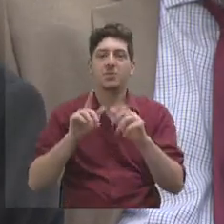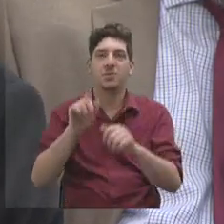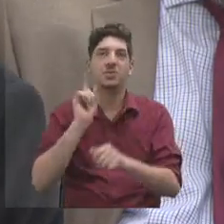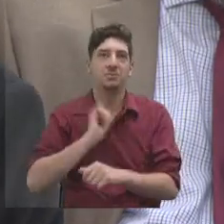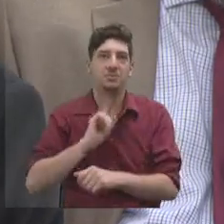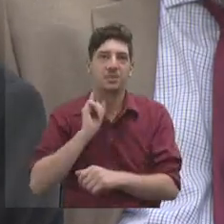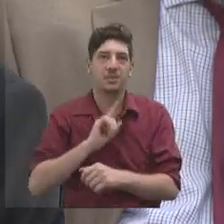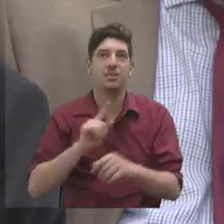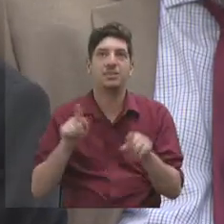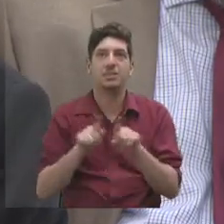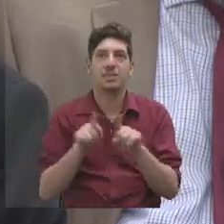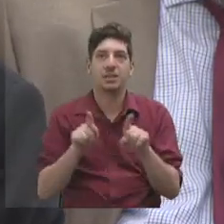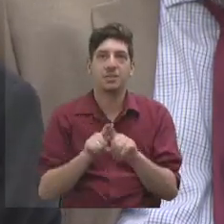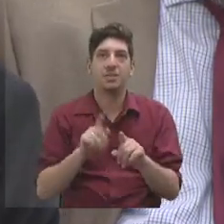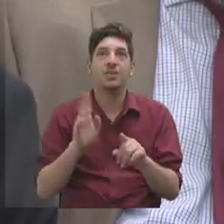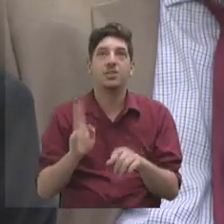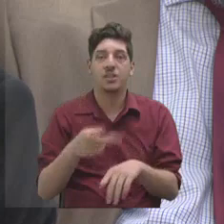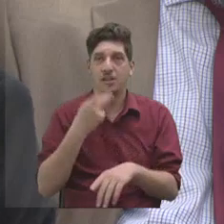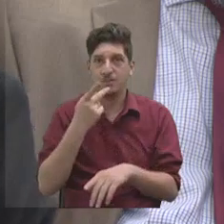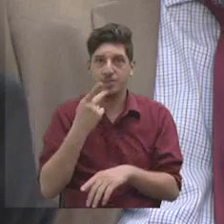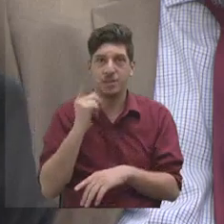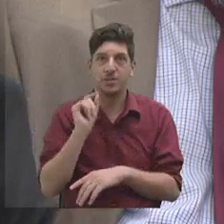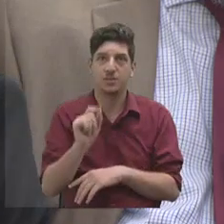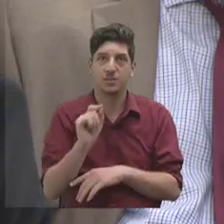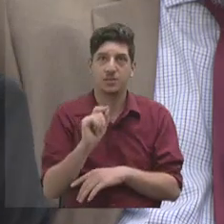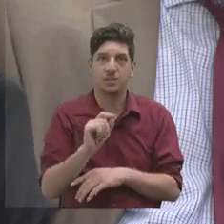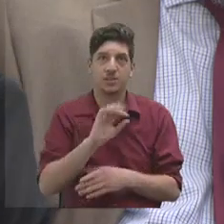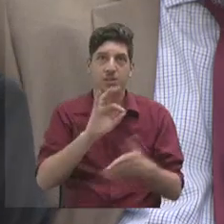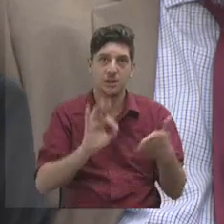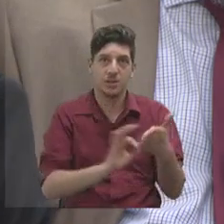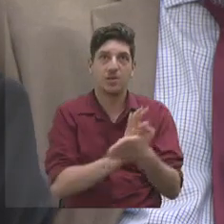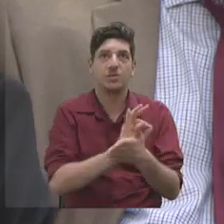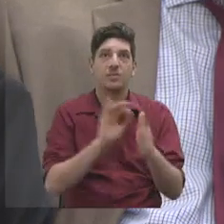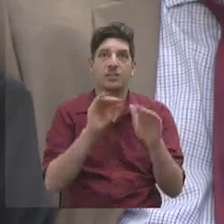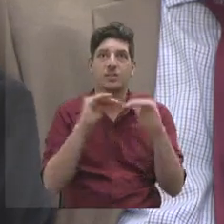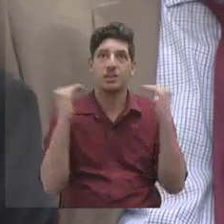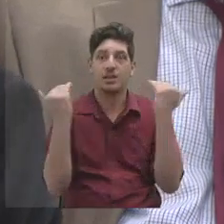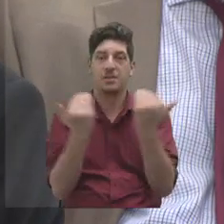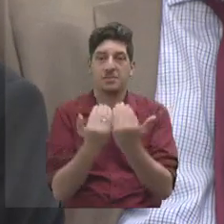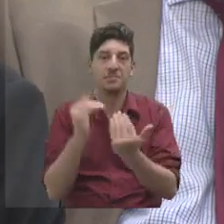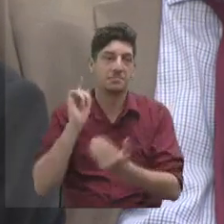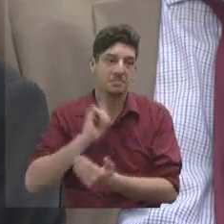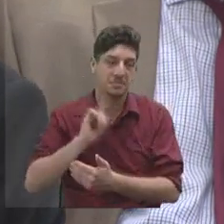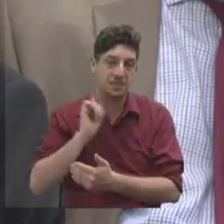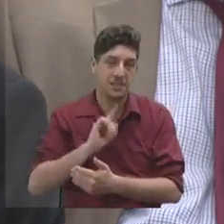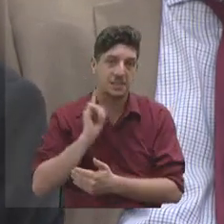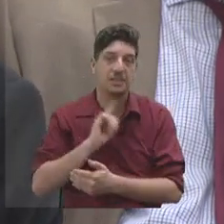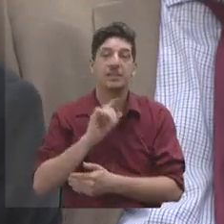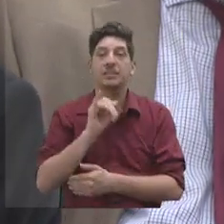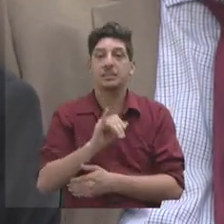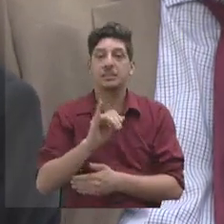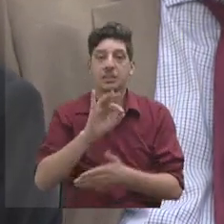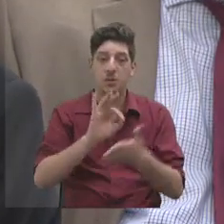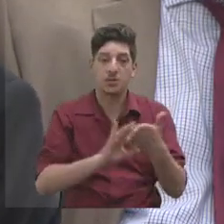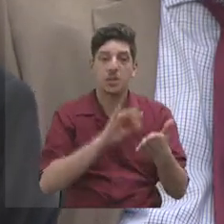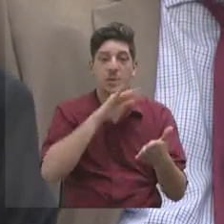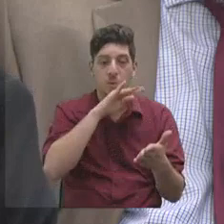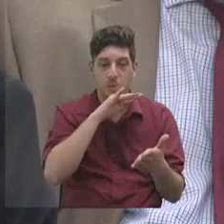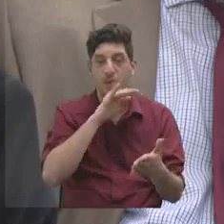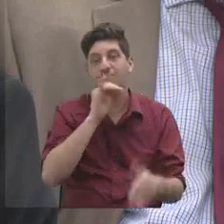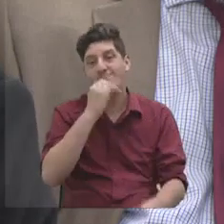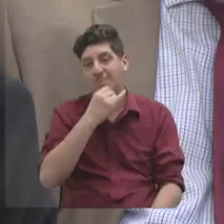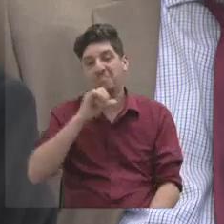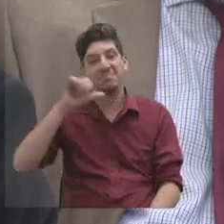inclusive naquela ocasião deixei claro que quem fez o contrato com a minas Arena se esse contrato ficou ruim que minha opinião foi um péssimo